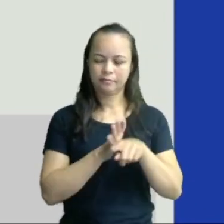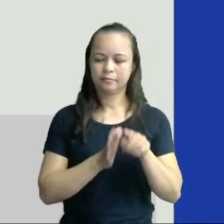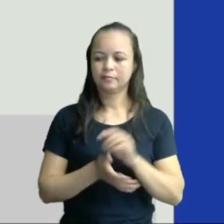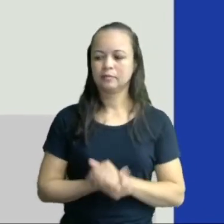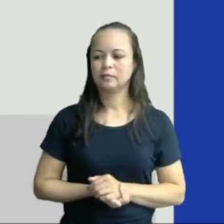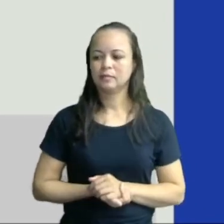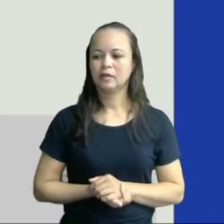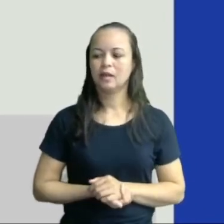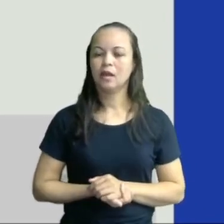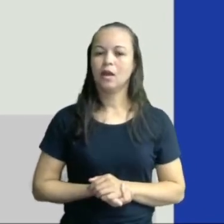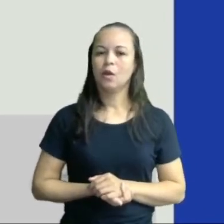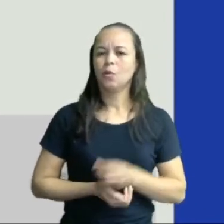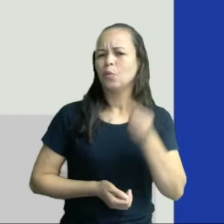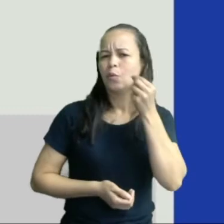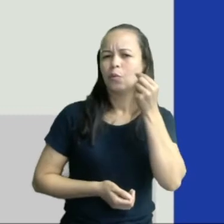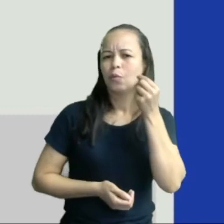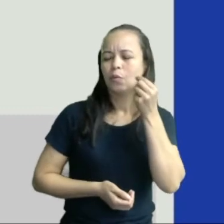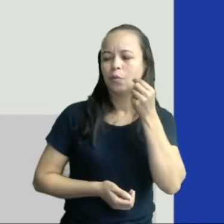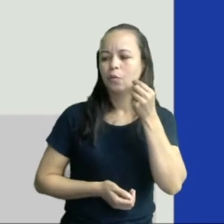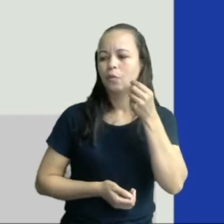o gato da cidade?